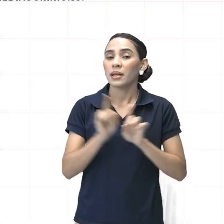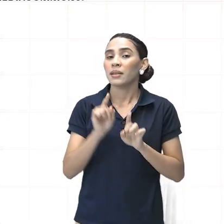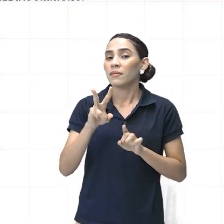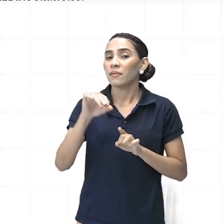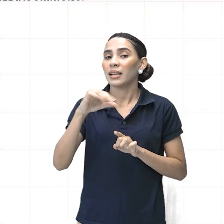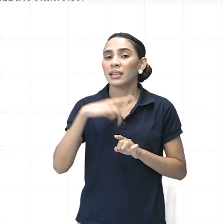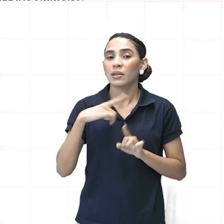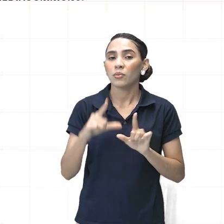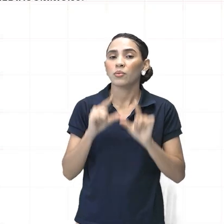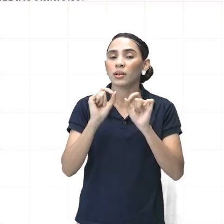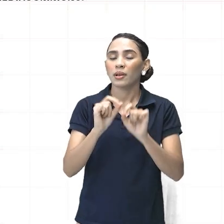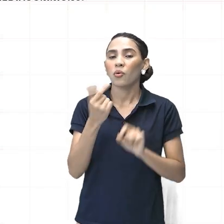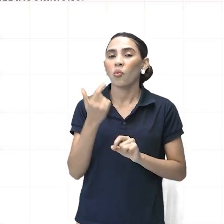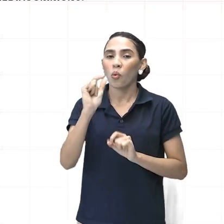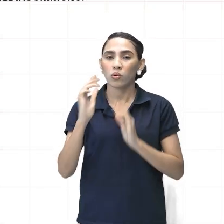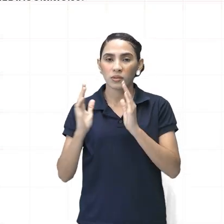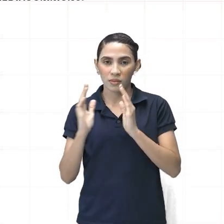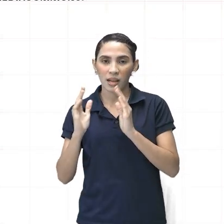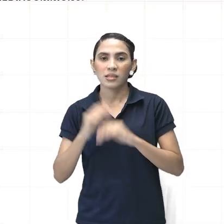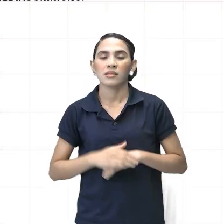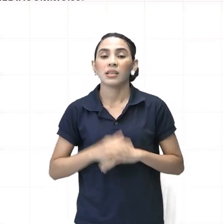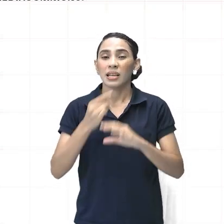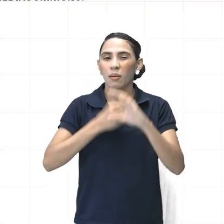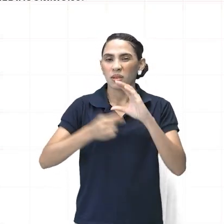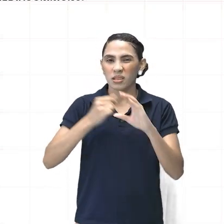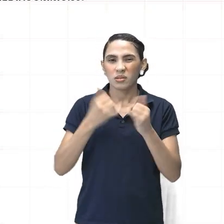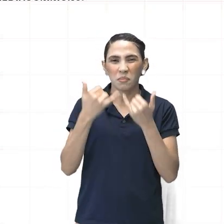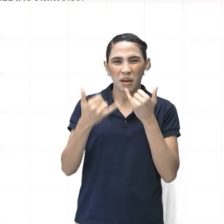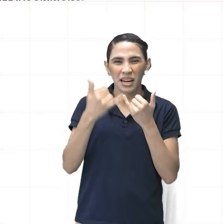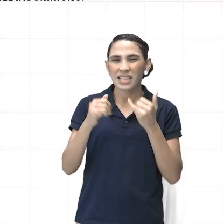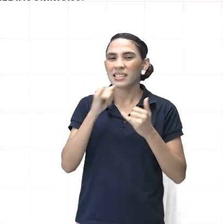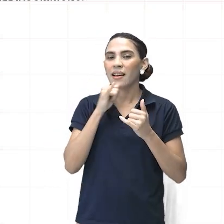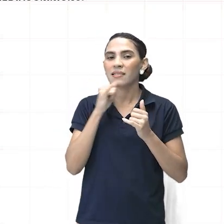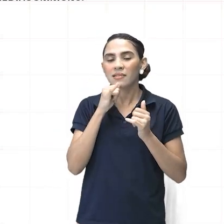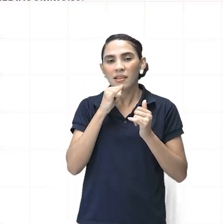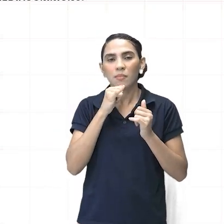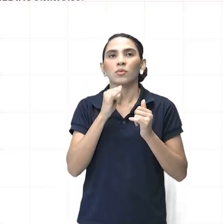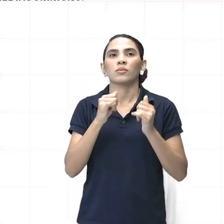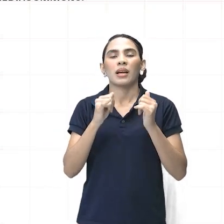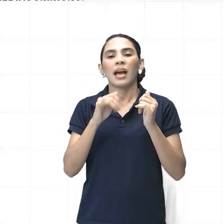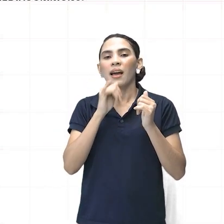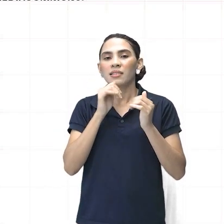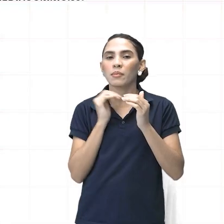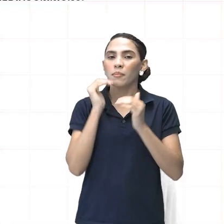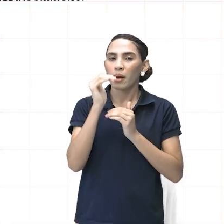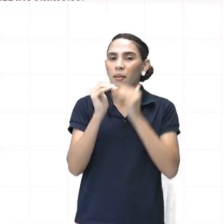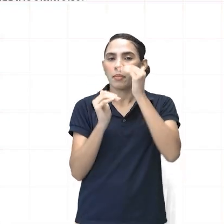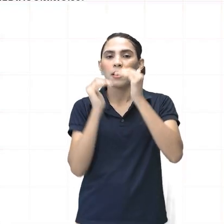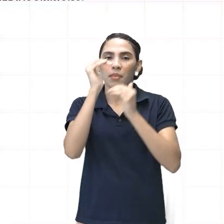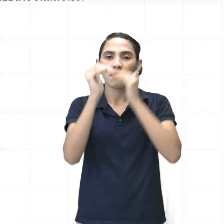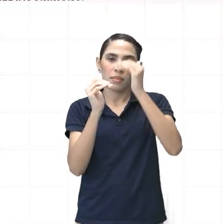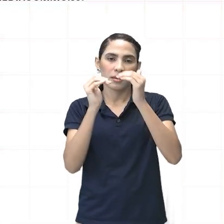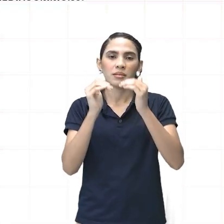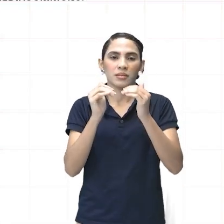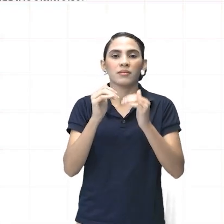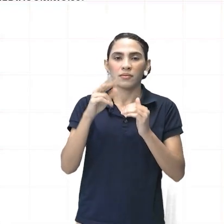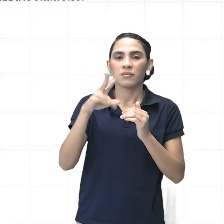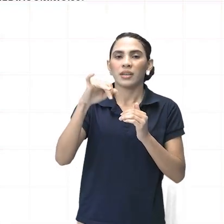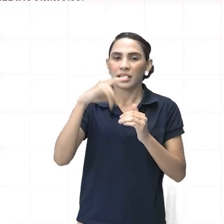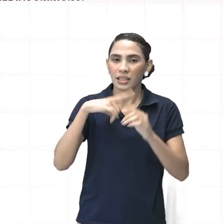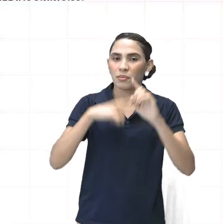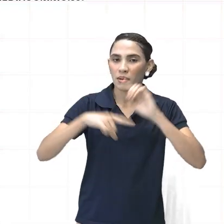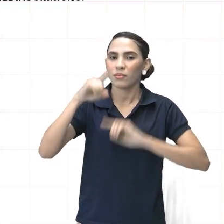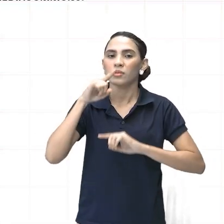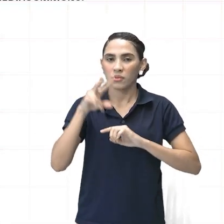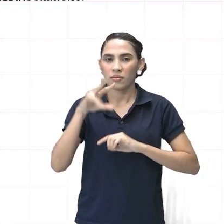teremos uma outra fase do capitalismo. É como se fosse uma escadinha, né, dessas fases do capitalismo, uma evolução que